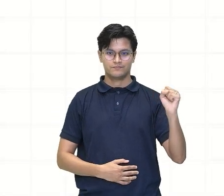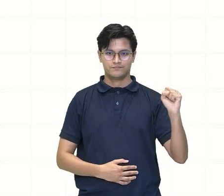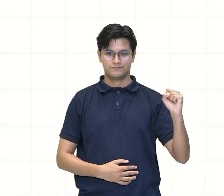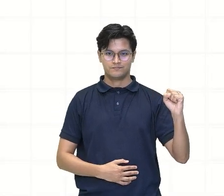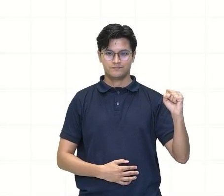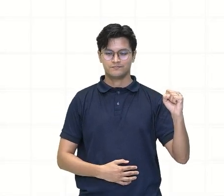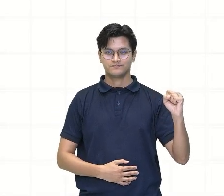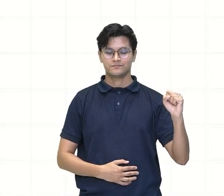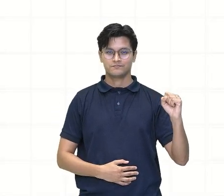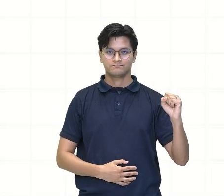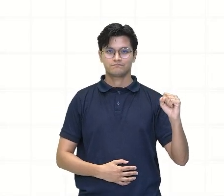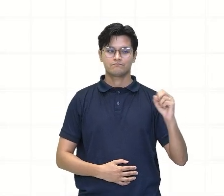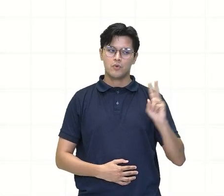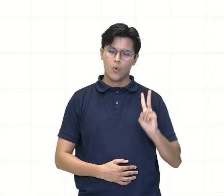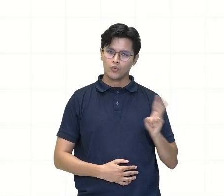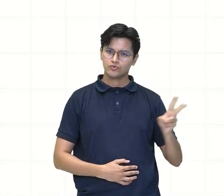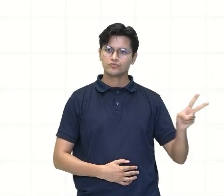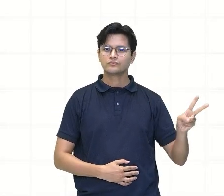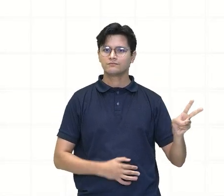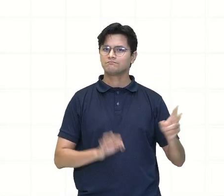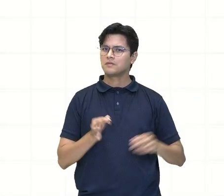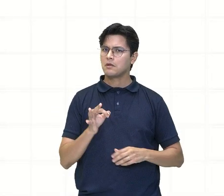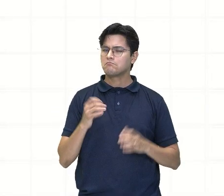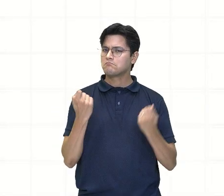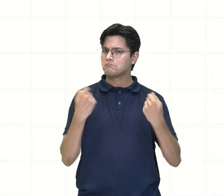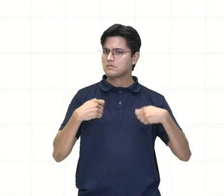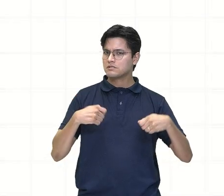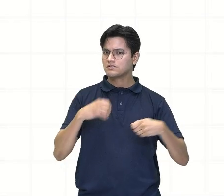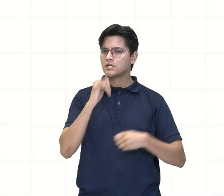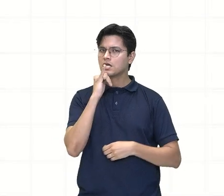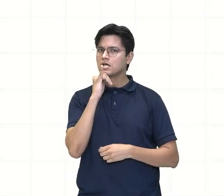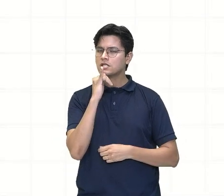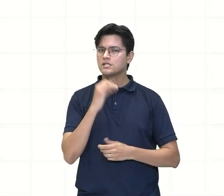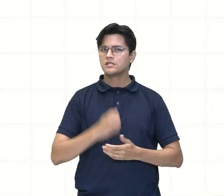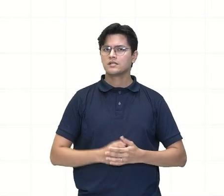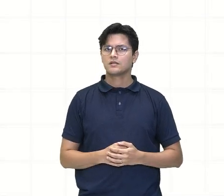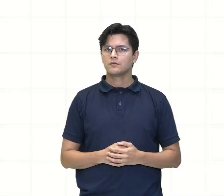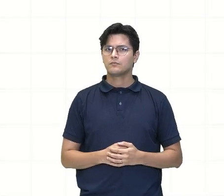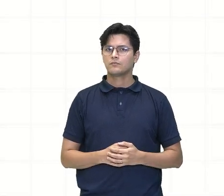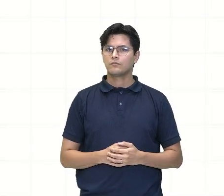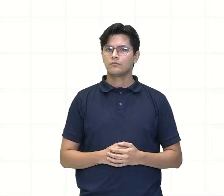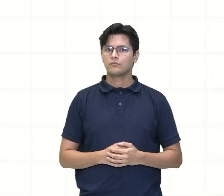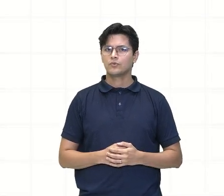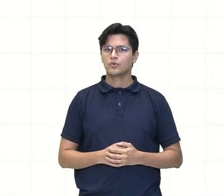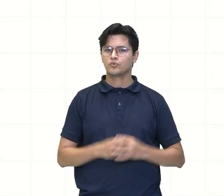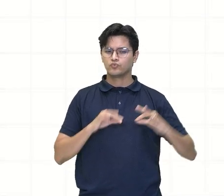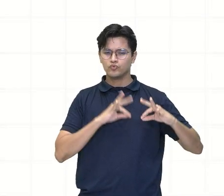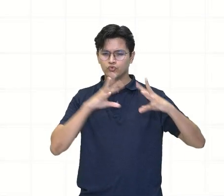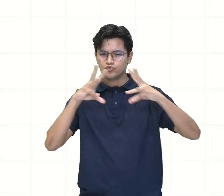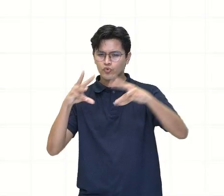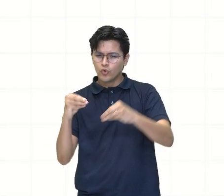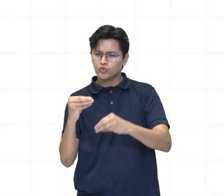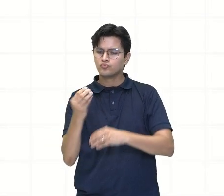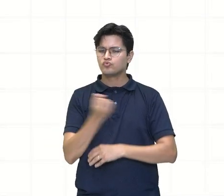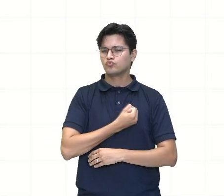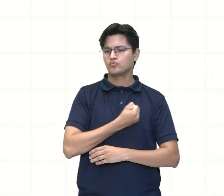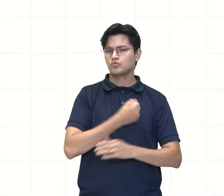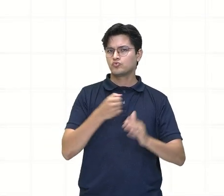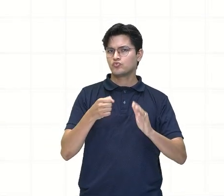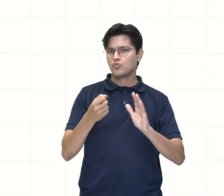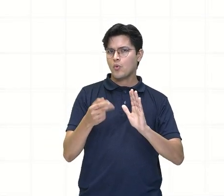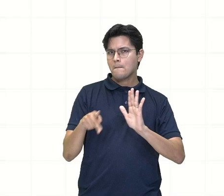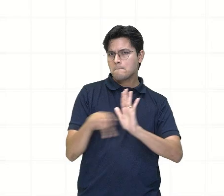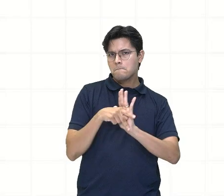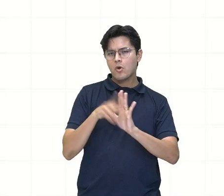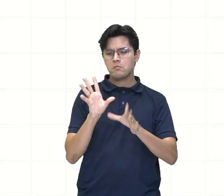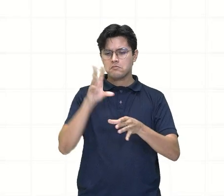48. E assim por diante. Eu não preciso fazer todos os múltiplos de 8. Não tenho necessidade disso. Por quê?